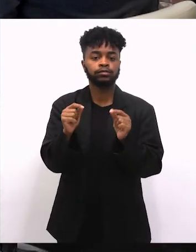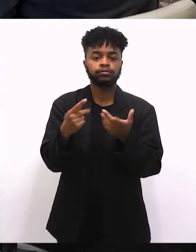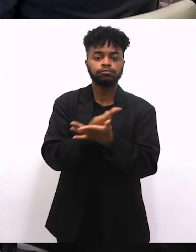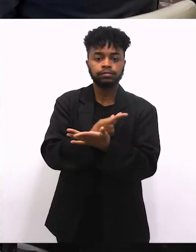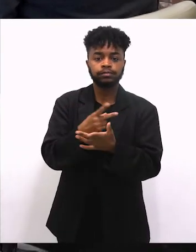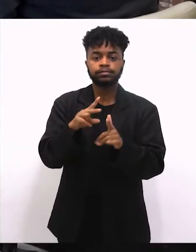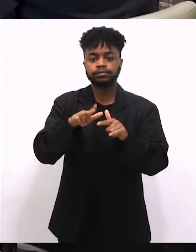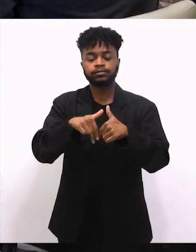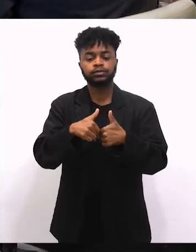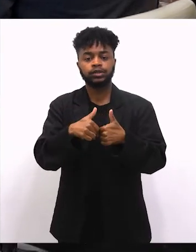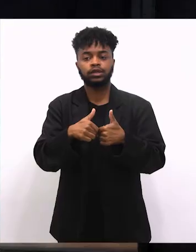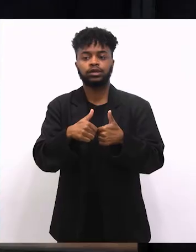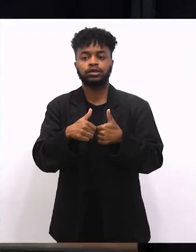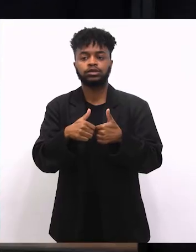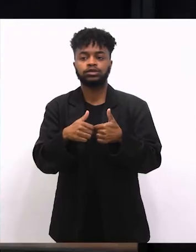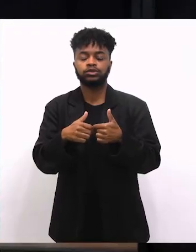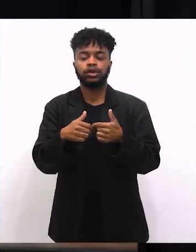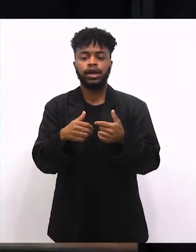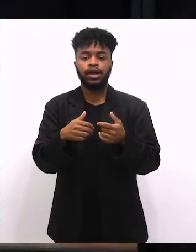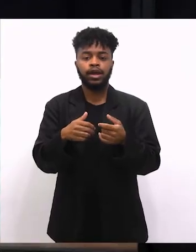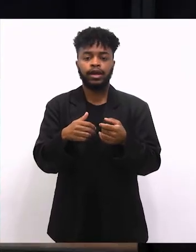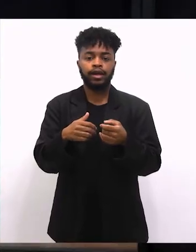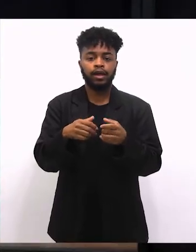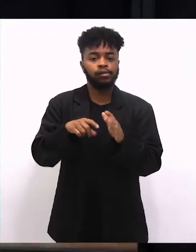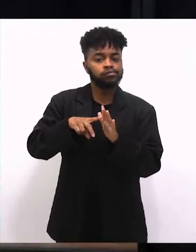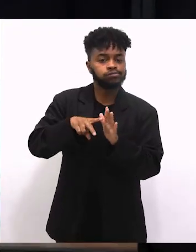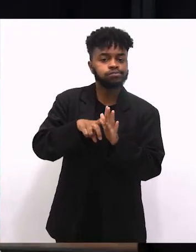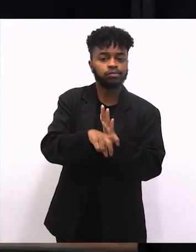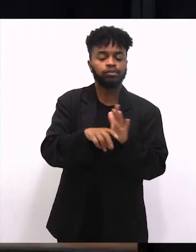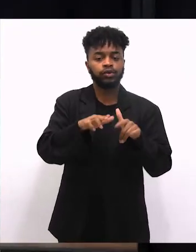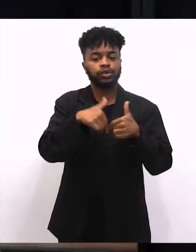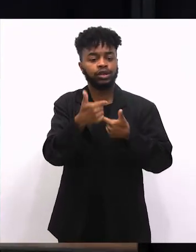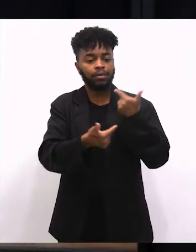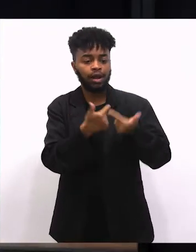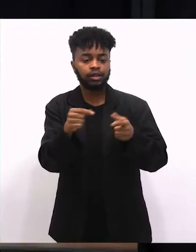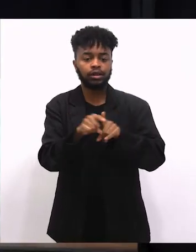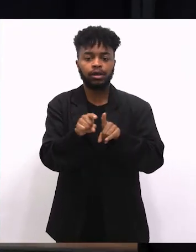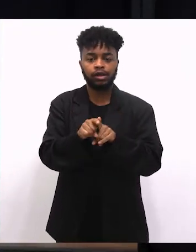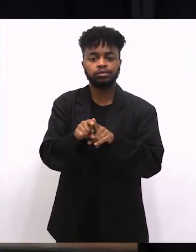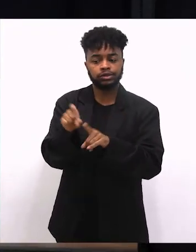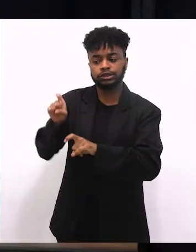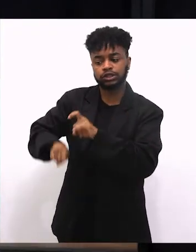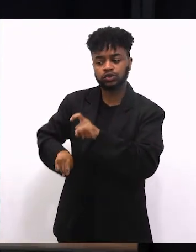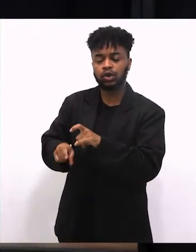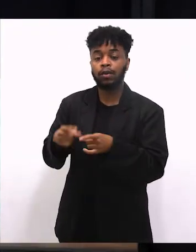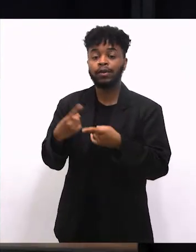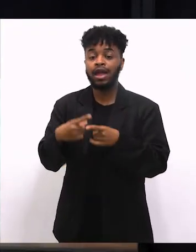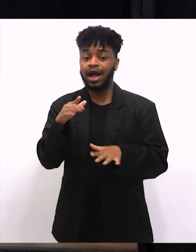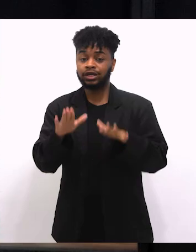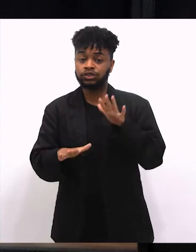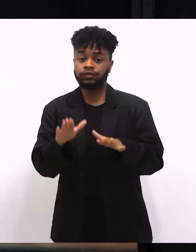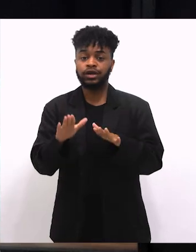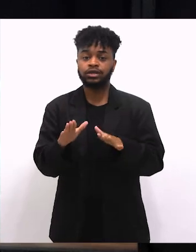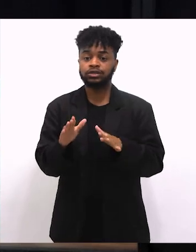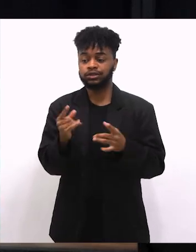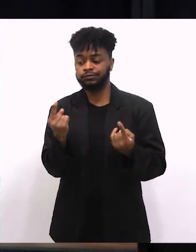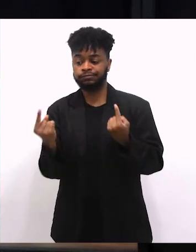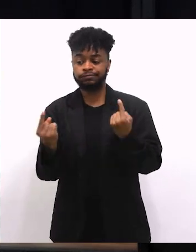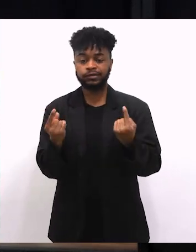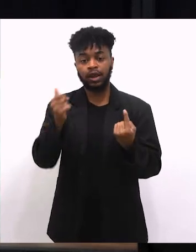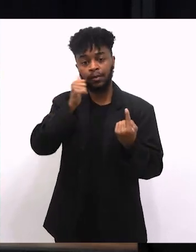tênue entre a exploração para o trabalho e a exploração sexual, porque a gente sabe que muitas das vezes, né, são